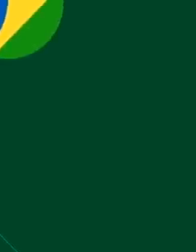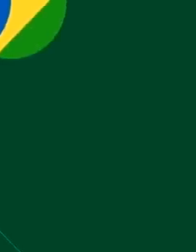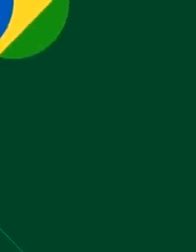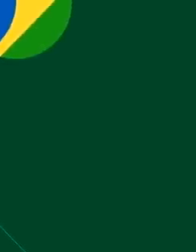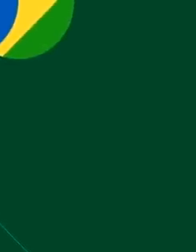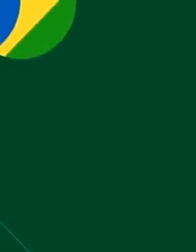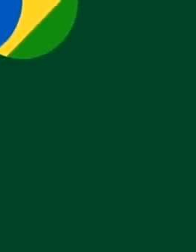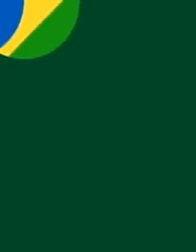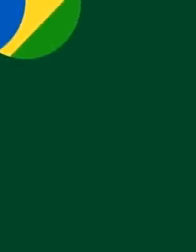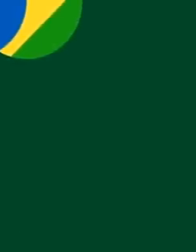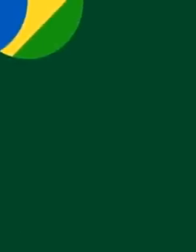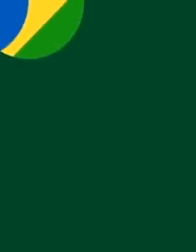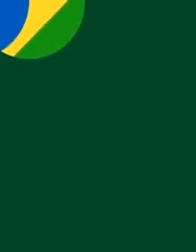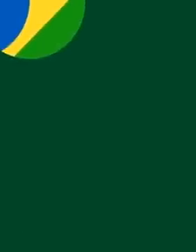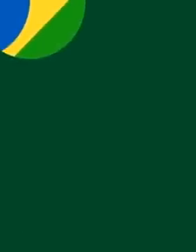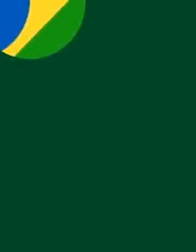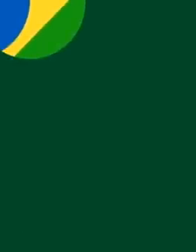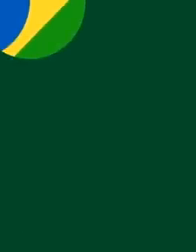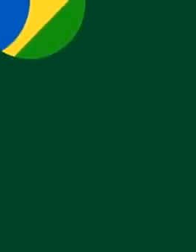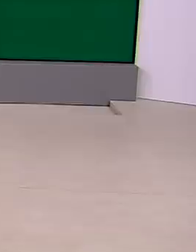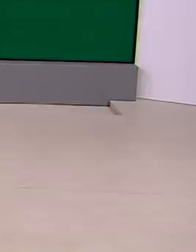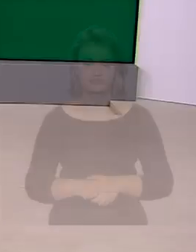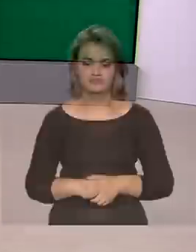Momento Saúde.